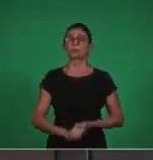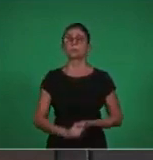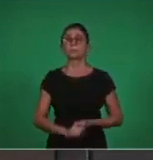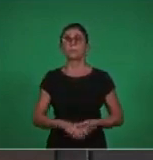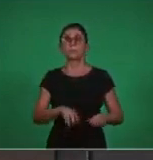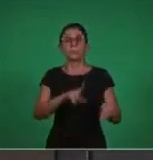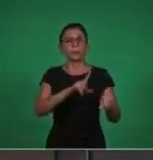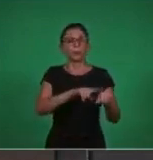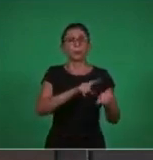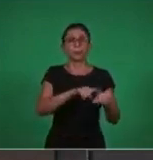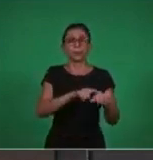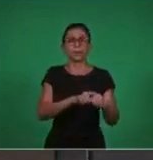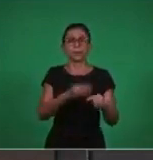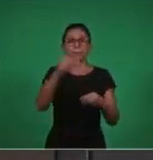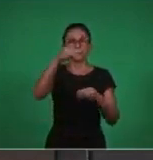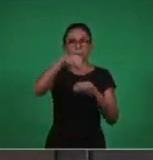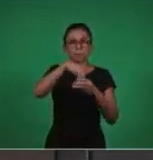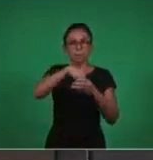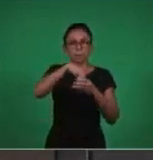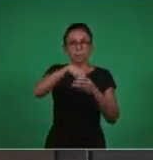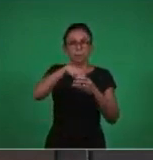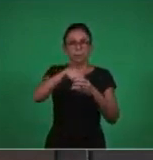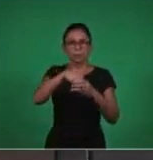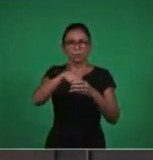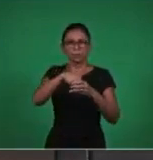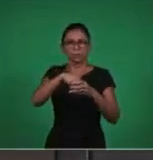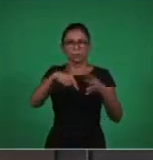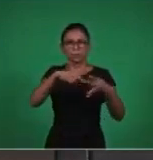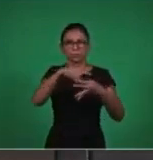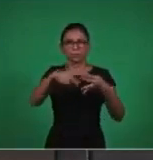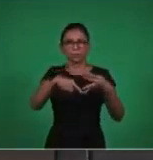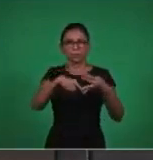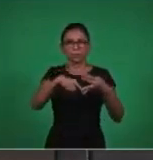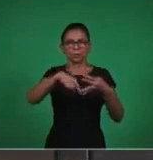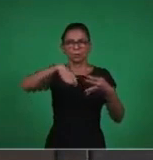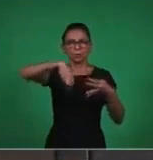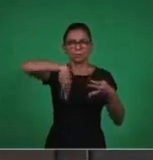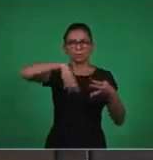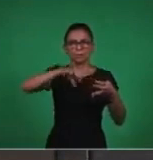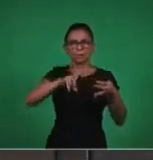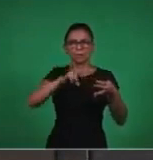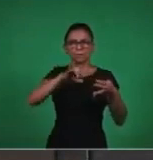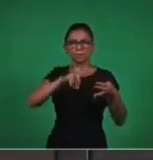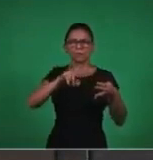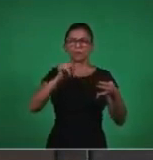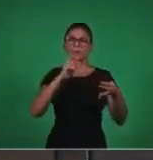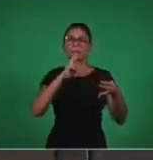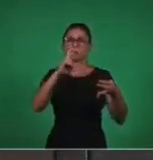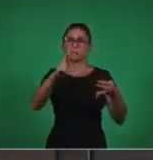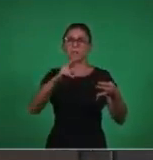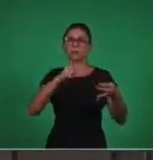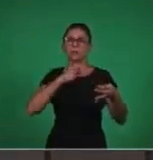parte dessas quatro medidas? Sim. Agora sim. Melhorou, mas nem todo mundo sabe ainda.